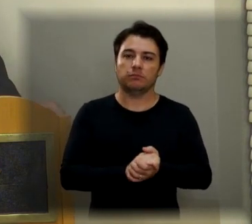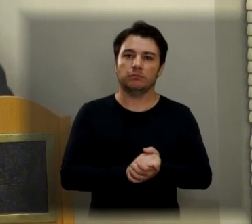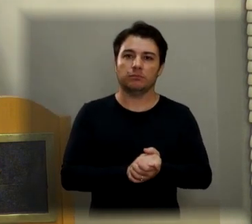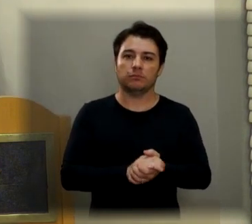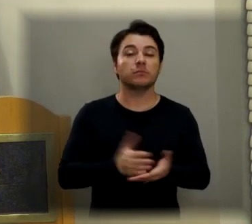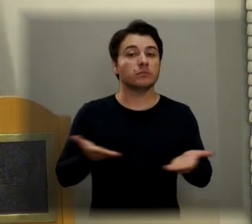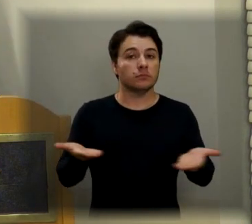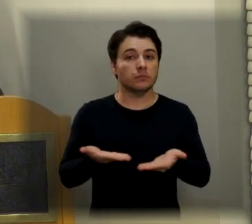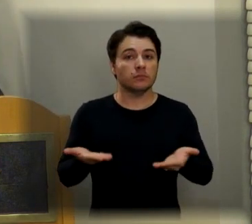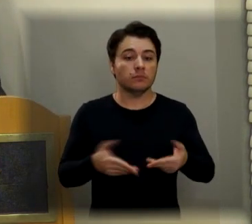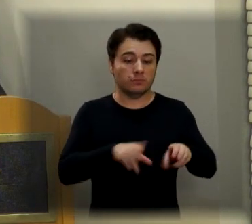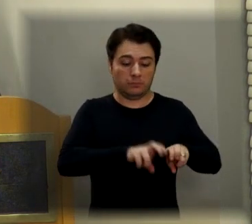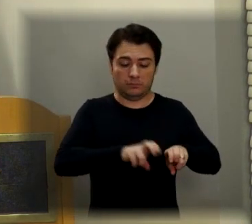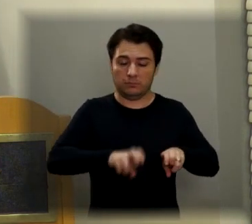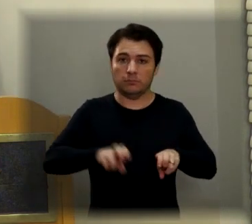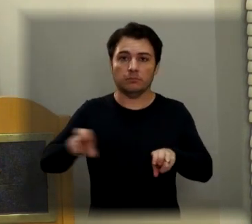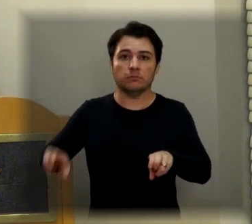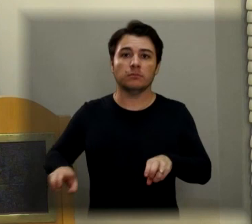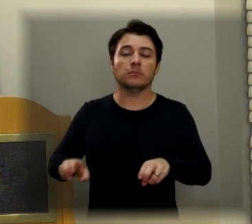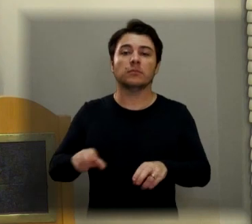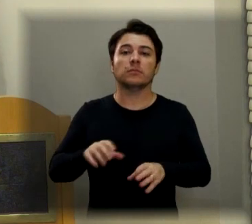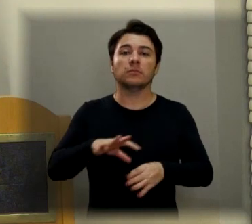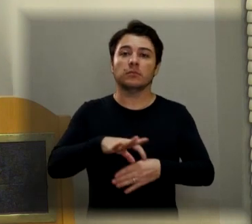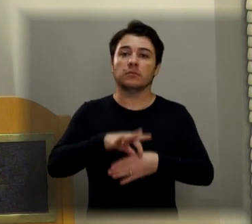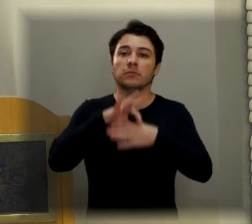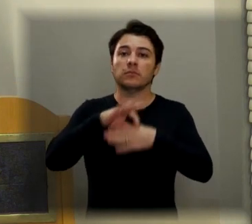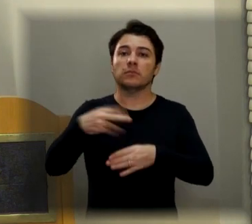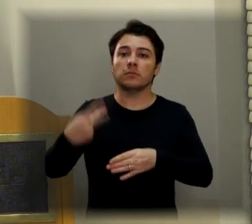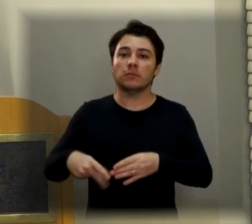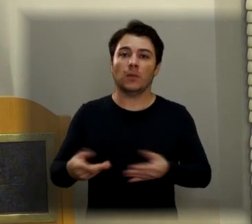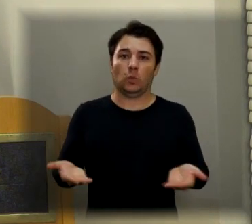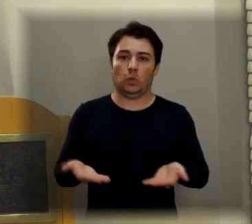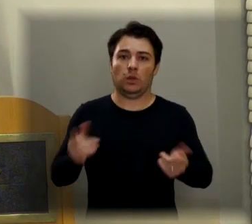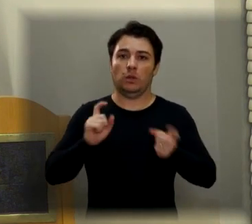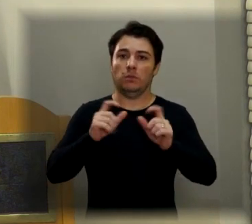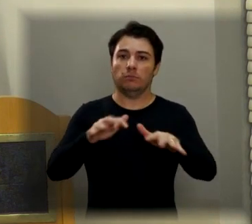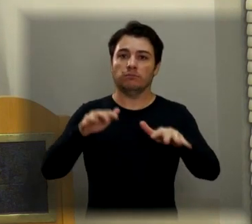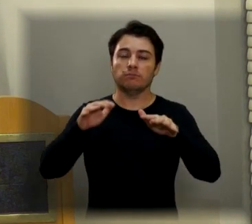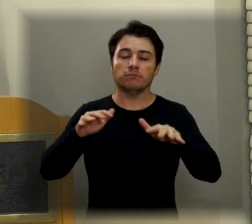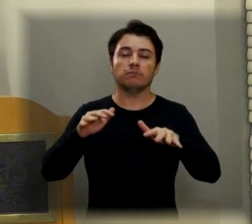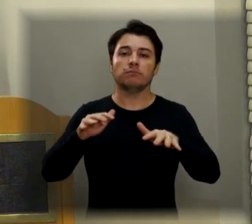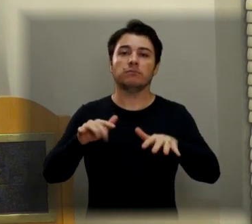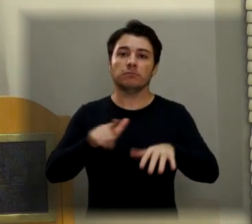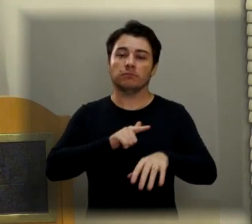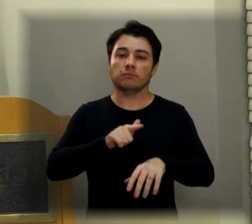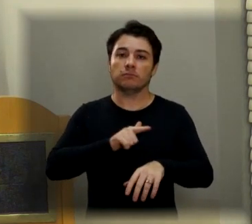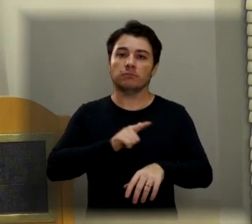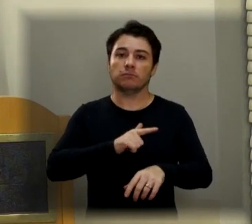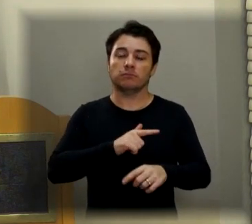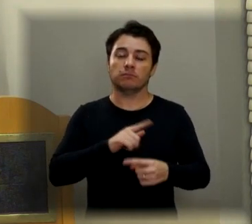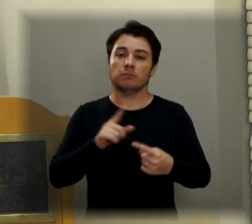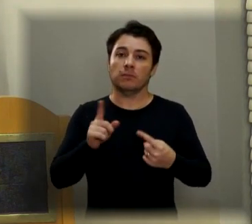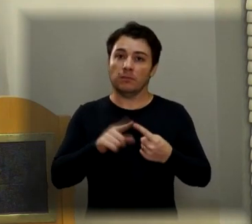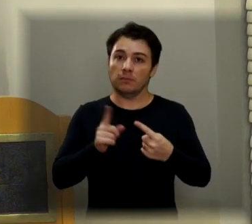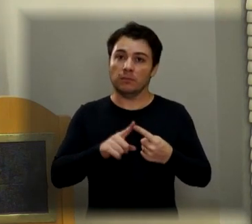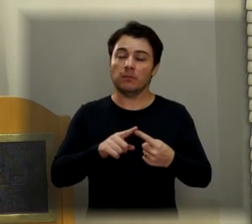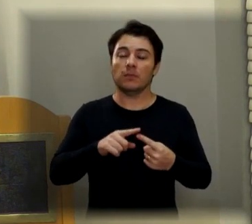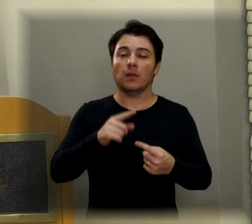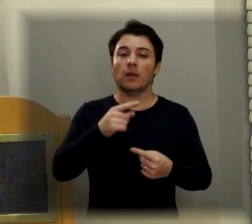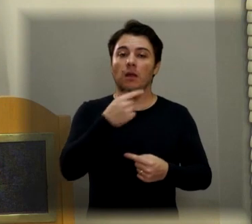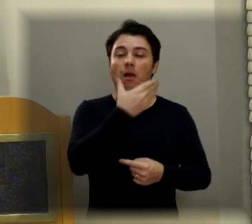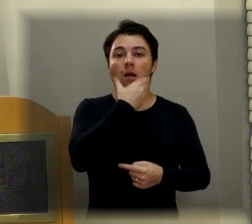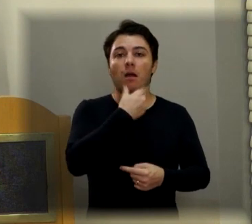vídeo vamos a composição da mesa que vai conduzir os trabalhos desta audiência pública começando pelo autor do requerimento para a realização